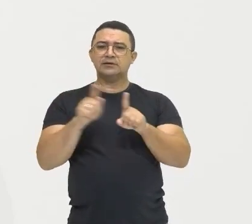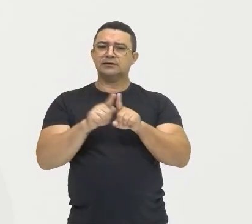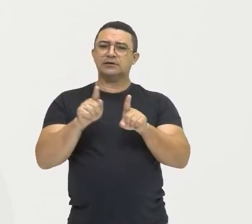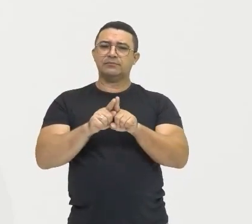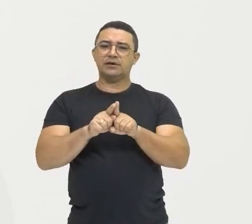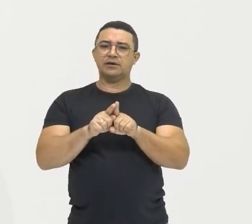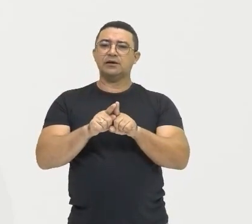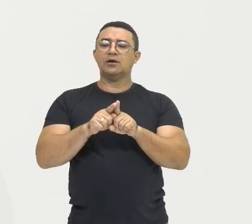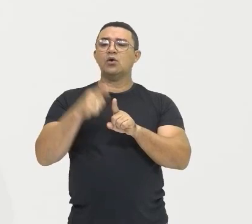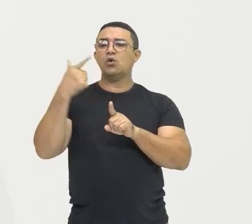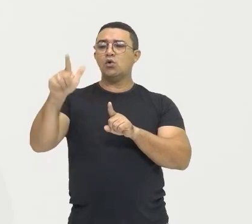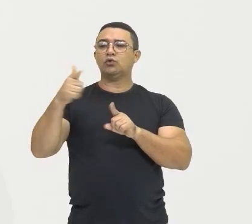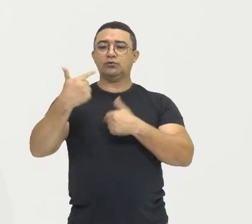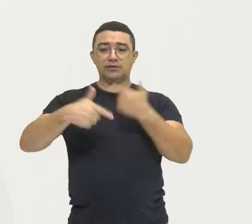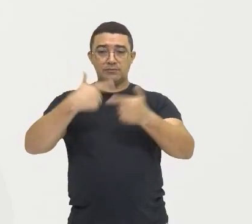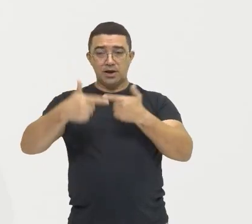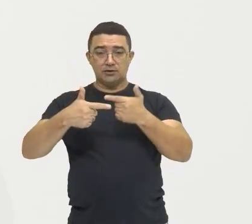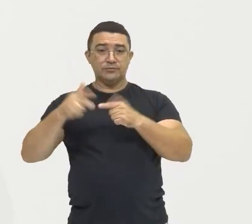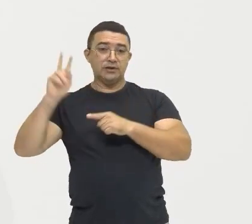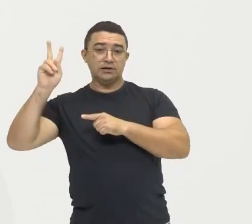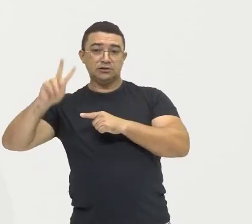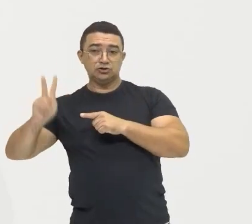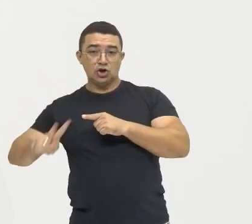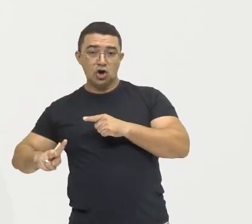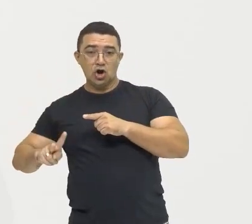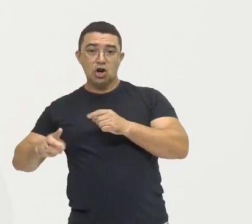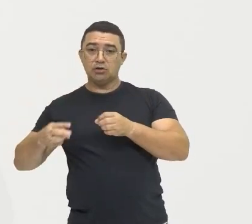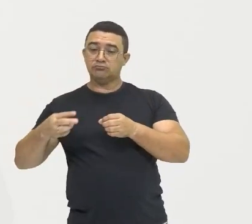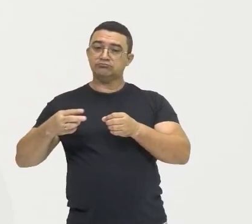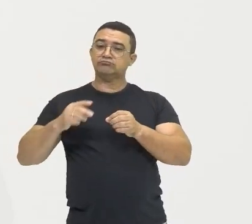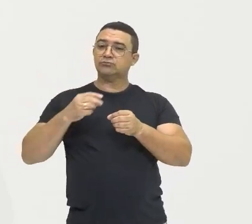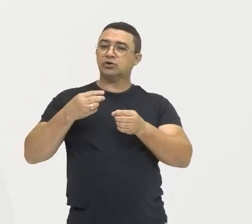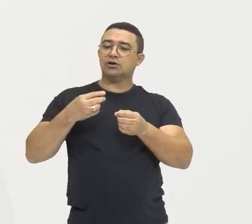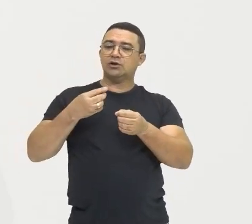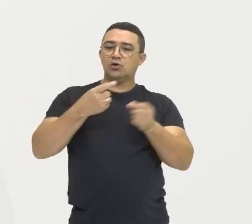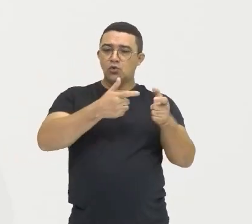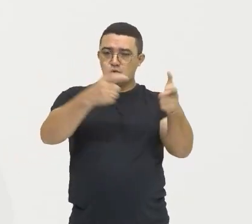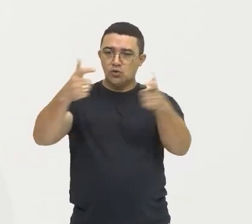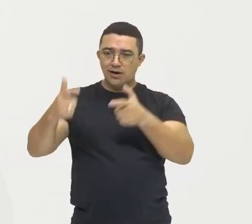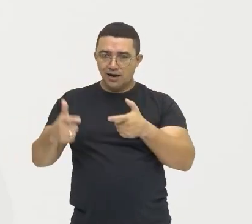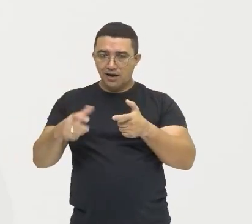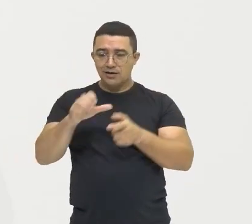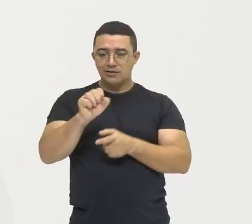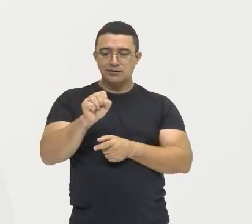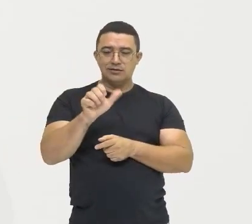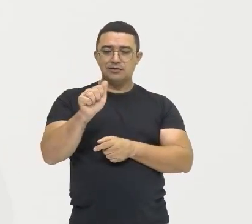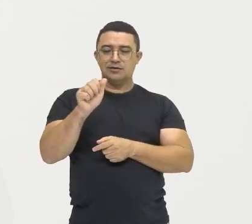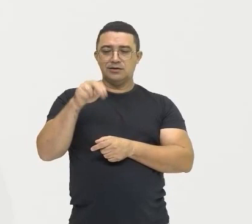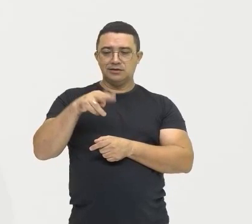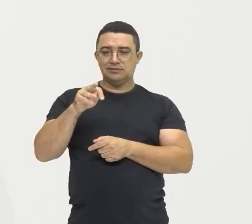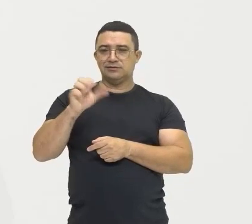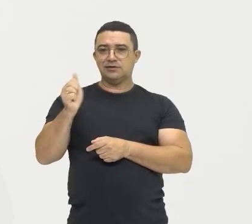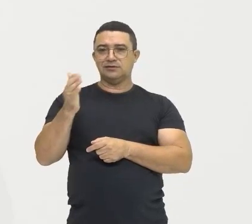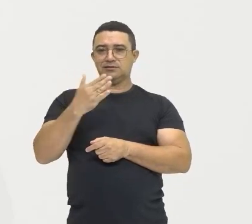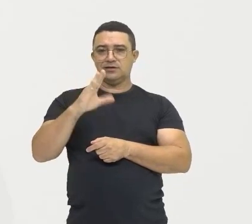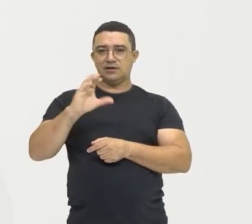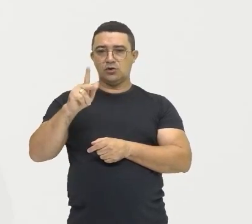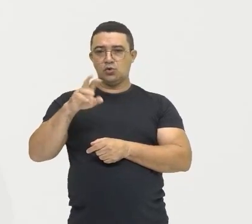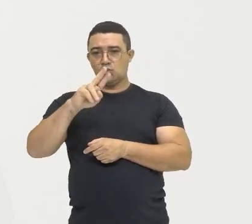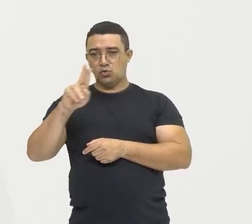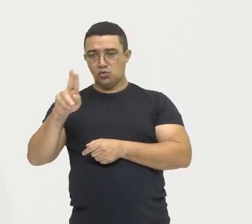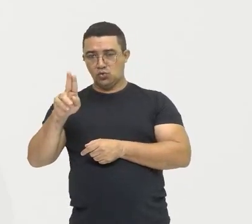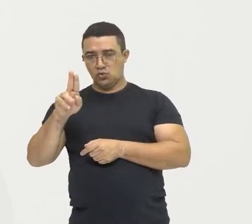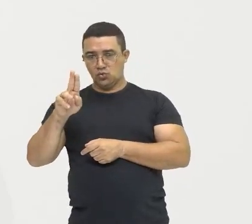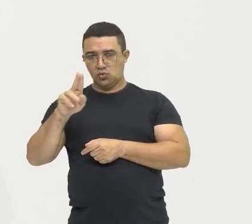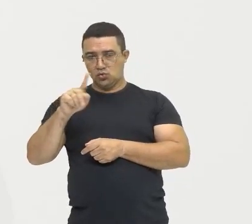também outra obra é História da Província de Santa Cruz, a que vulgarmente chamamos